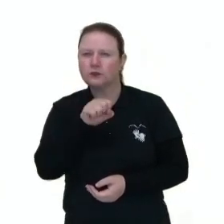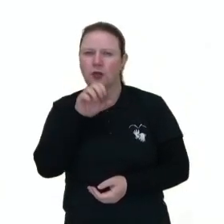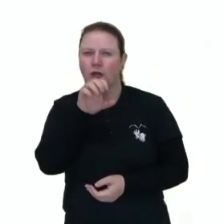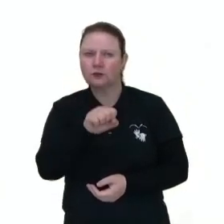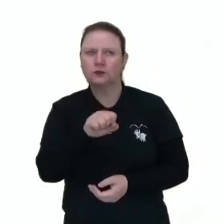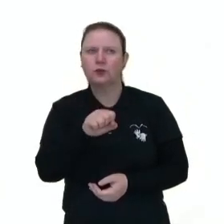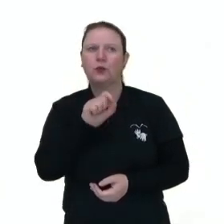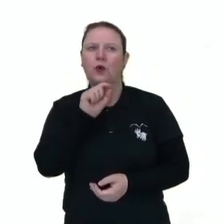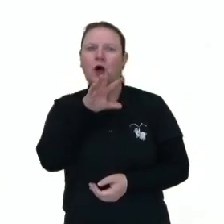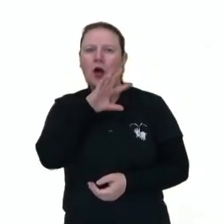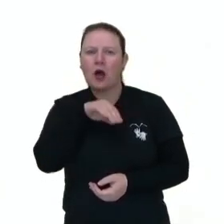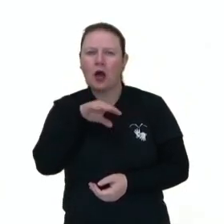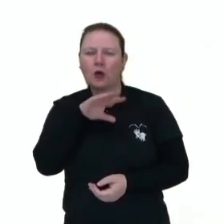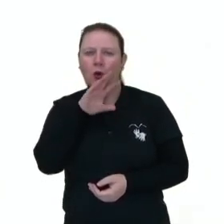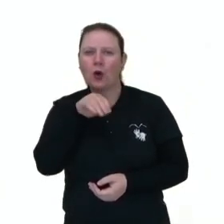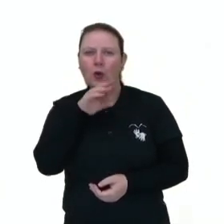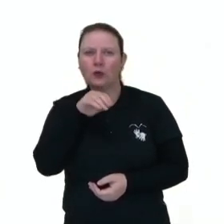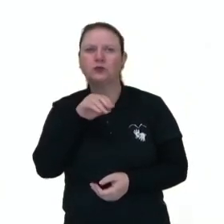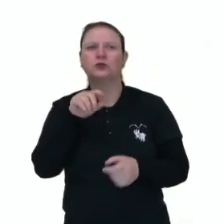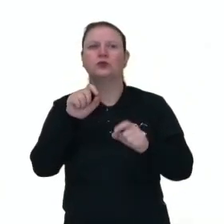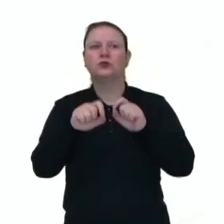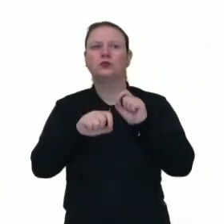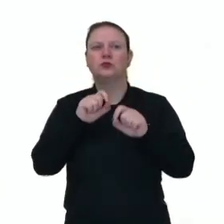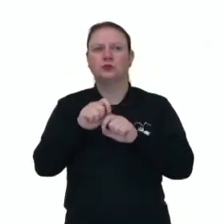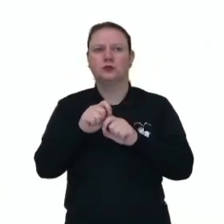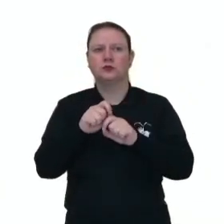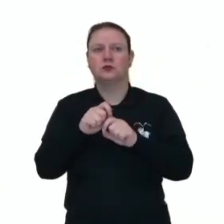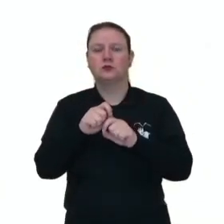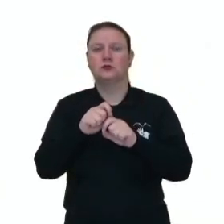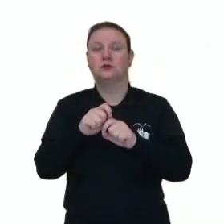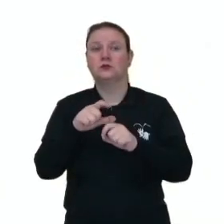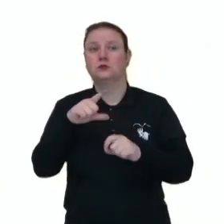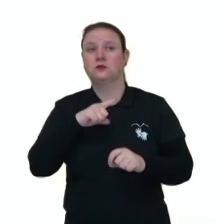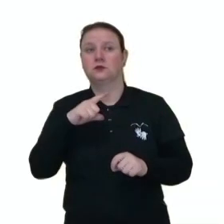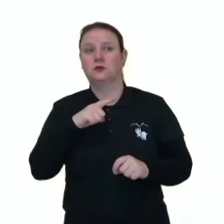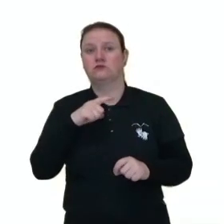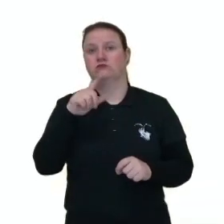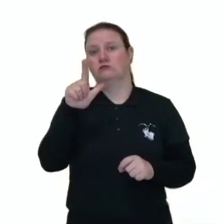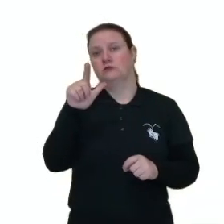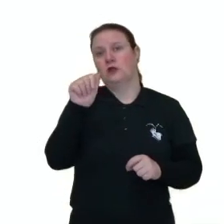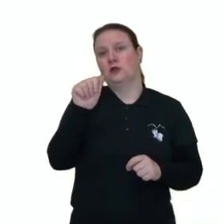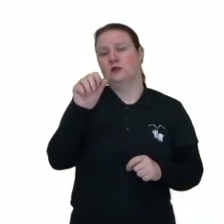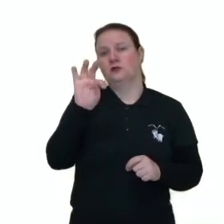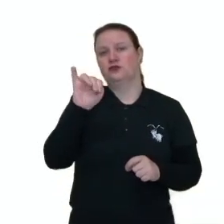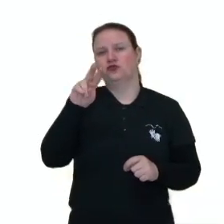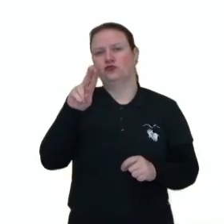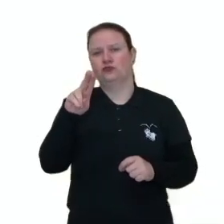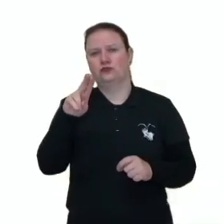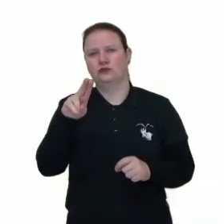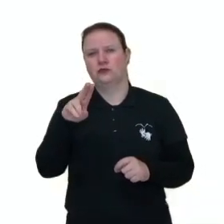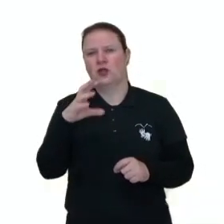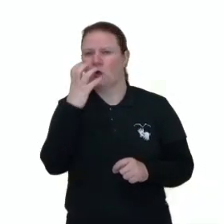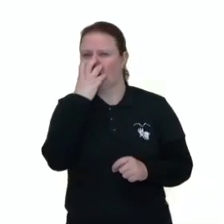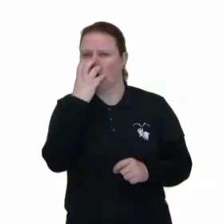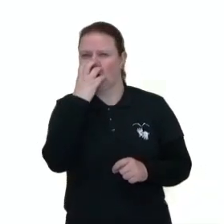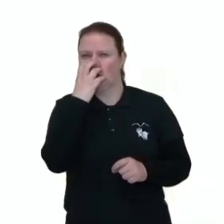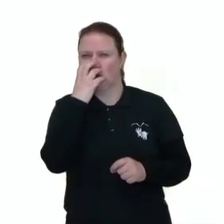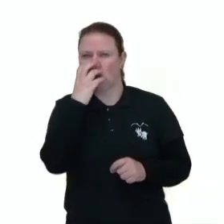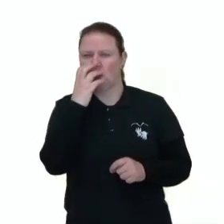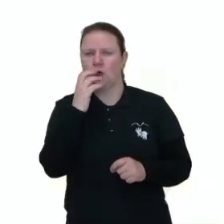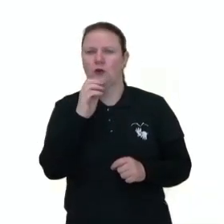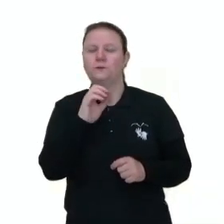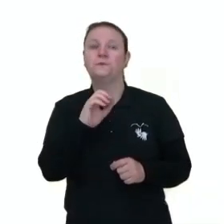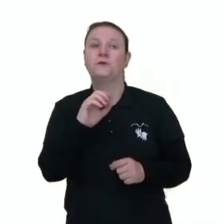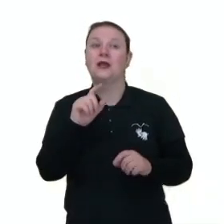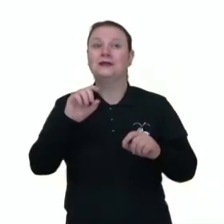o cão latiu é um cão só, então o verbo latiu. Acompanha uma forma. Quando eu tenho mais